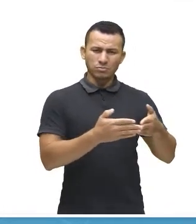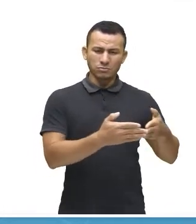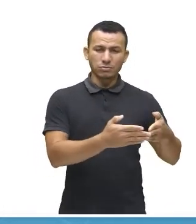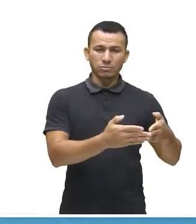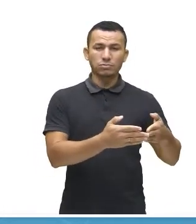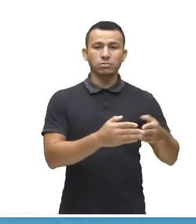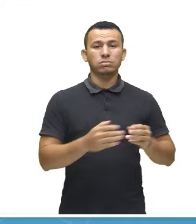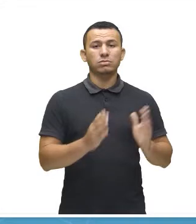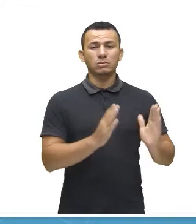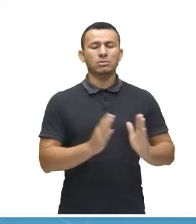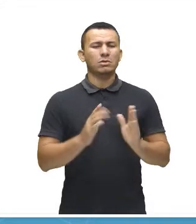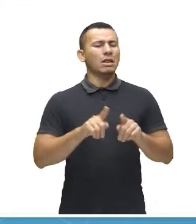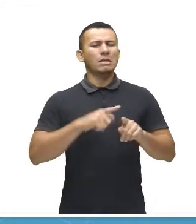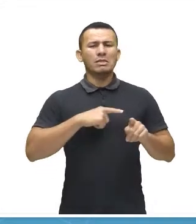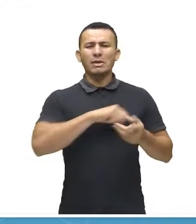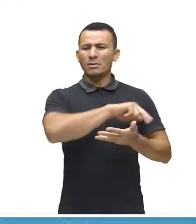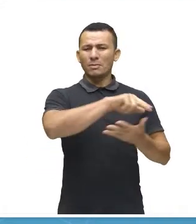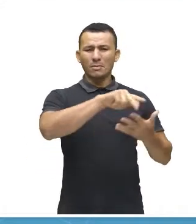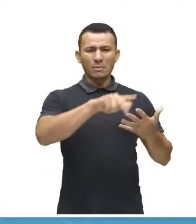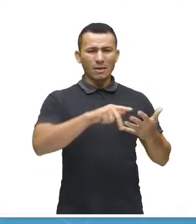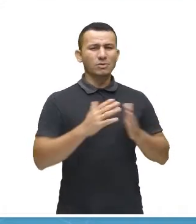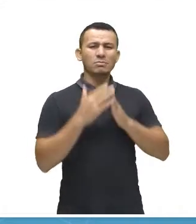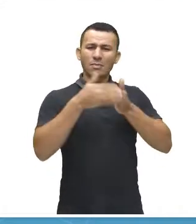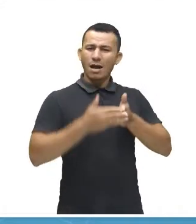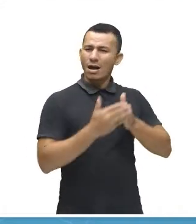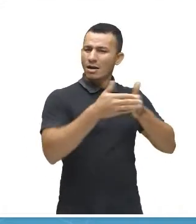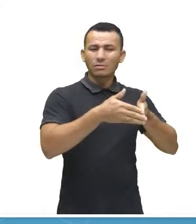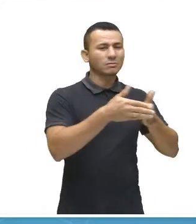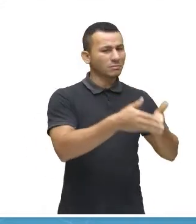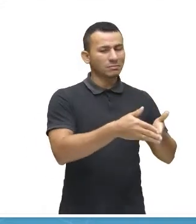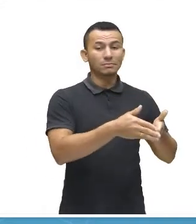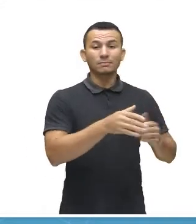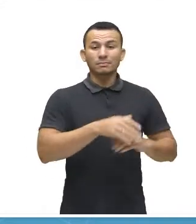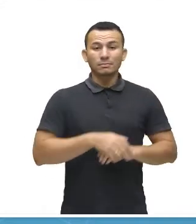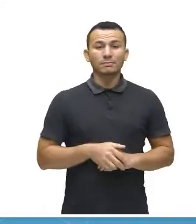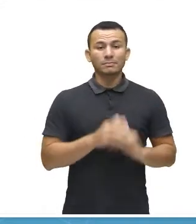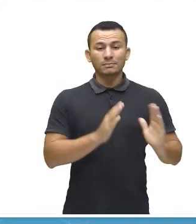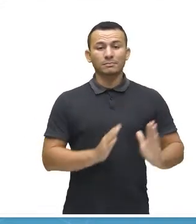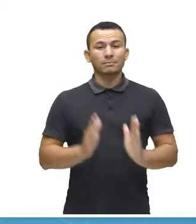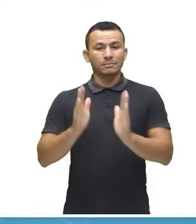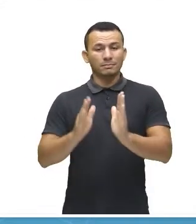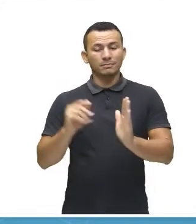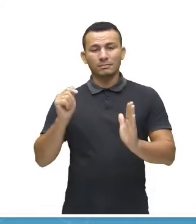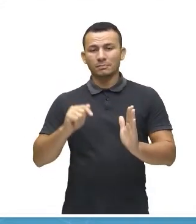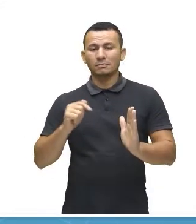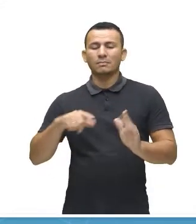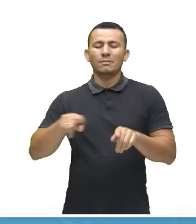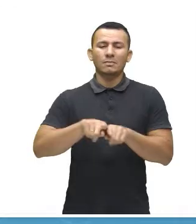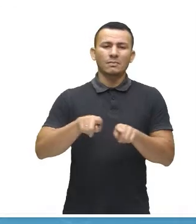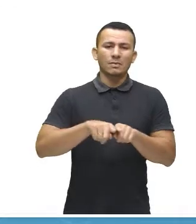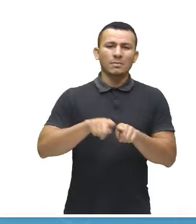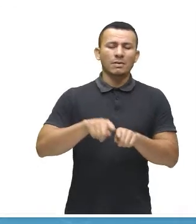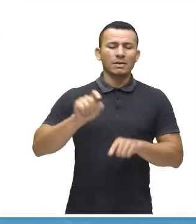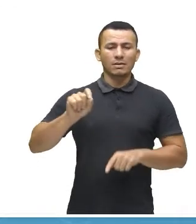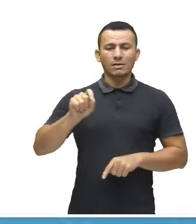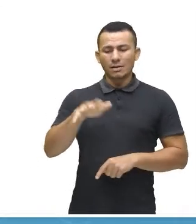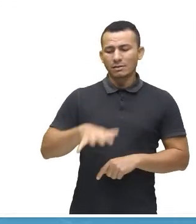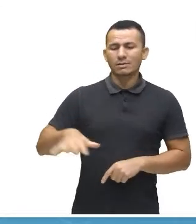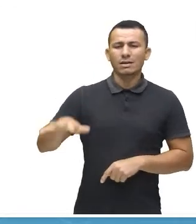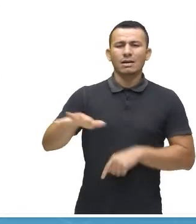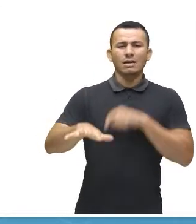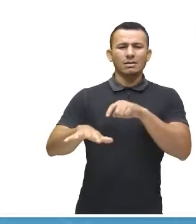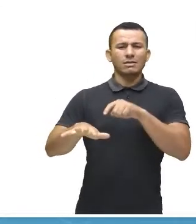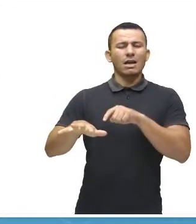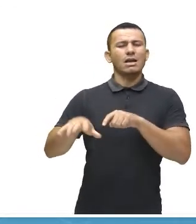Os expressos, os barcos, por exemplo, né? A gente tem áreas ali voltadas mais ao